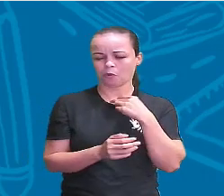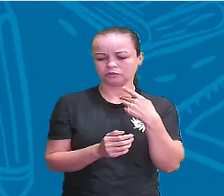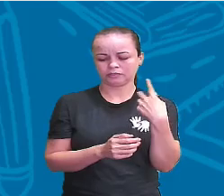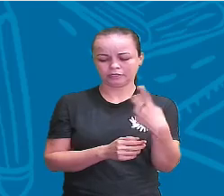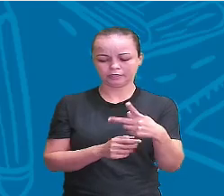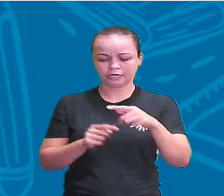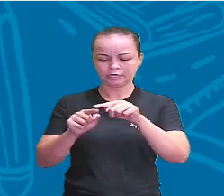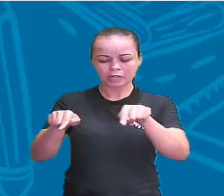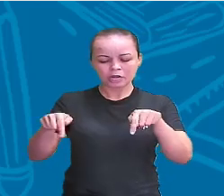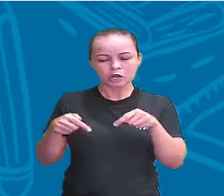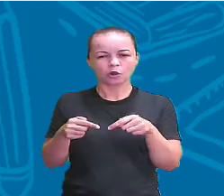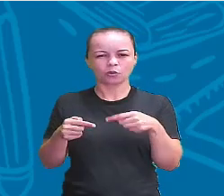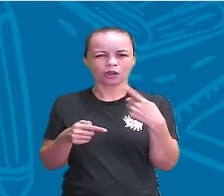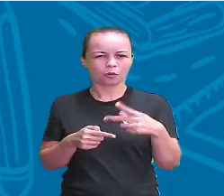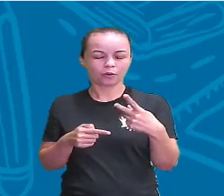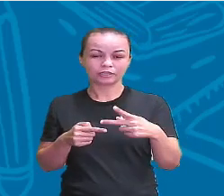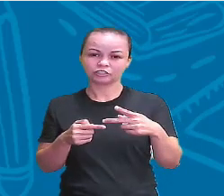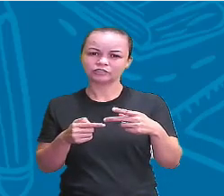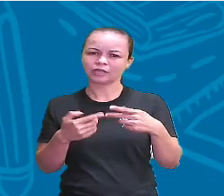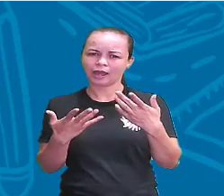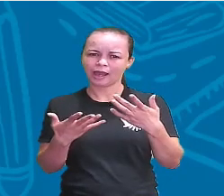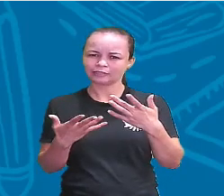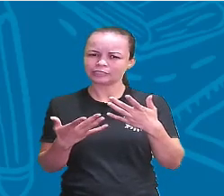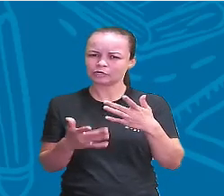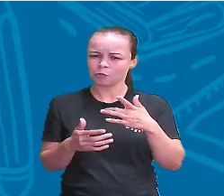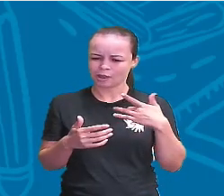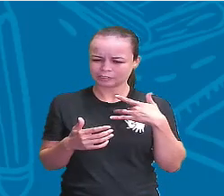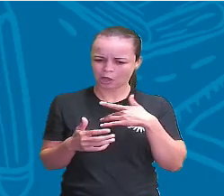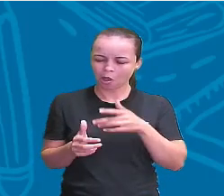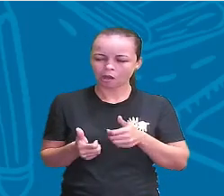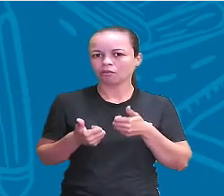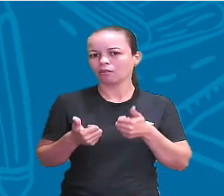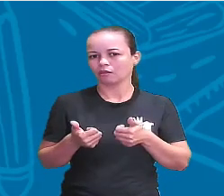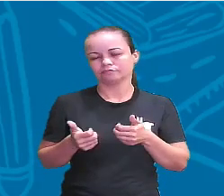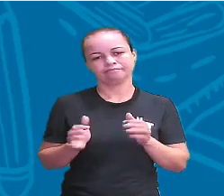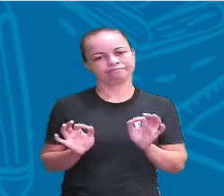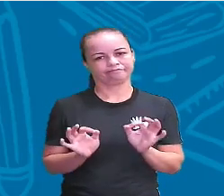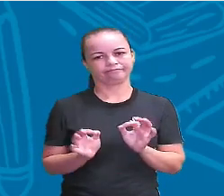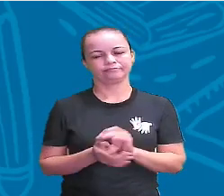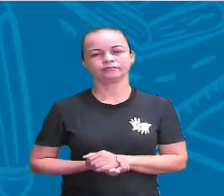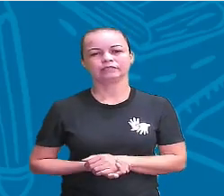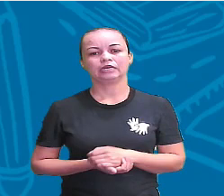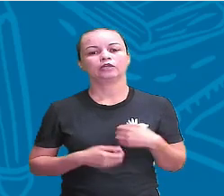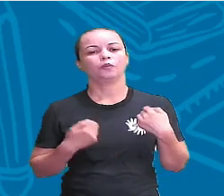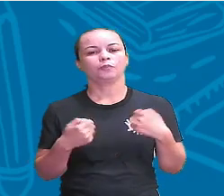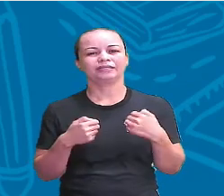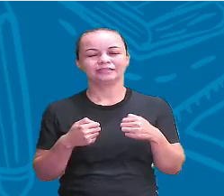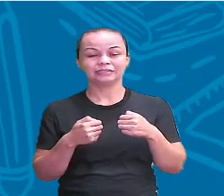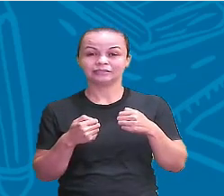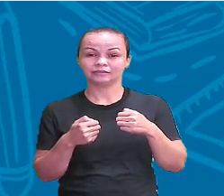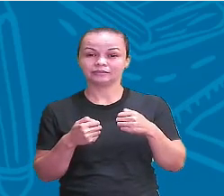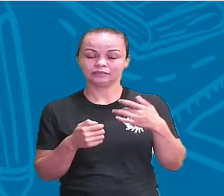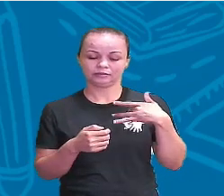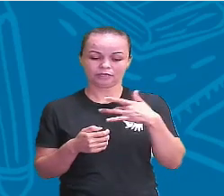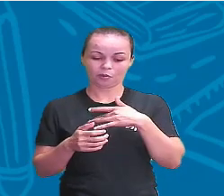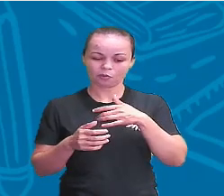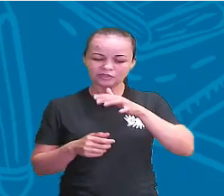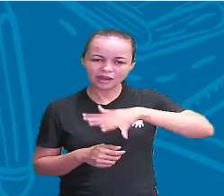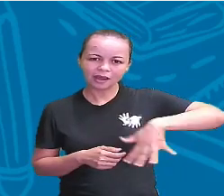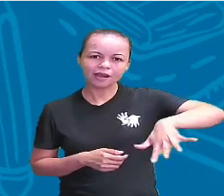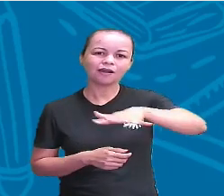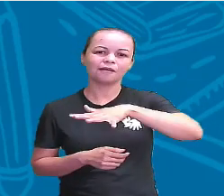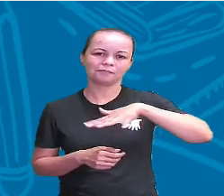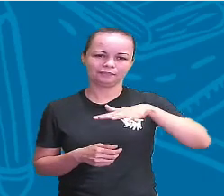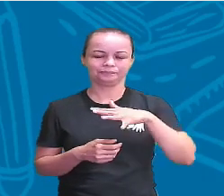você está em plena saúde, tá certo? Portanto, o conceito de saúde, observem que ele é muito amplo, né? Ele